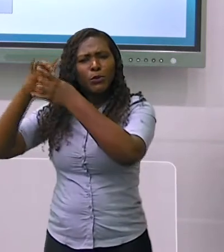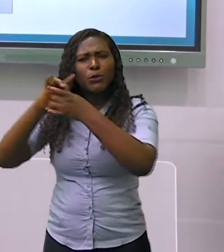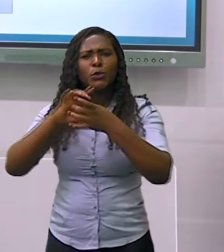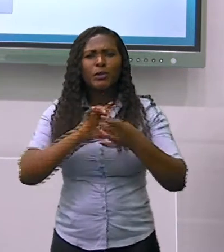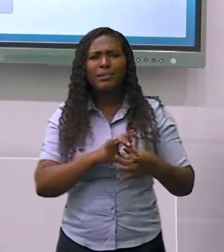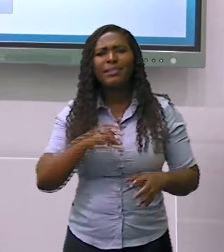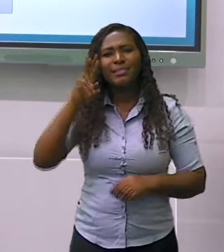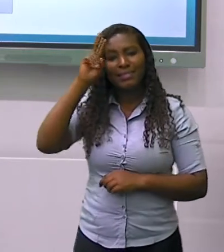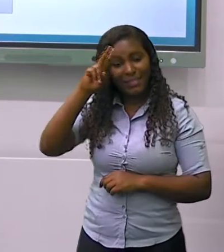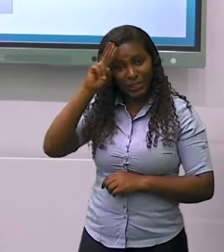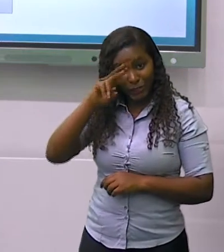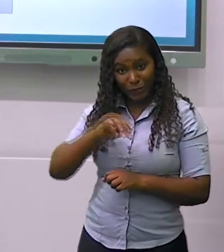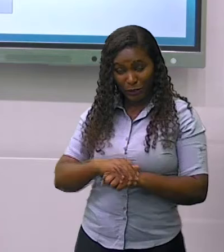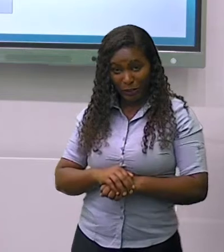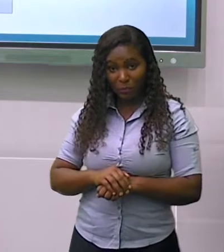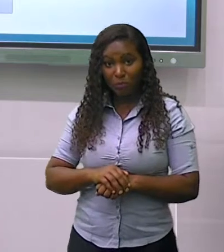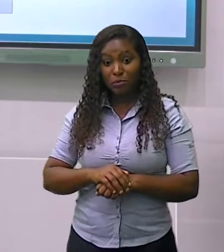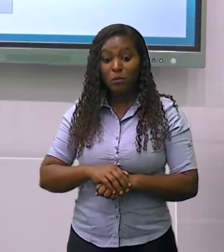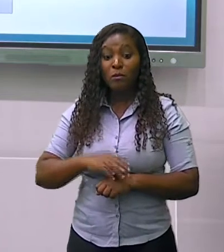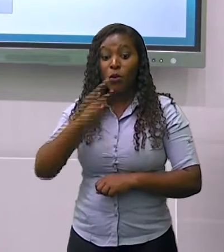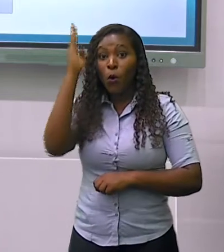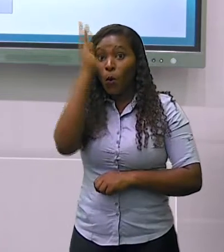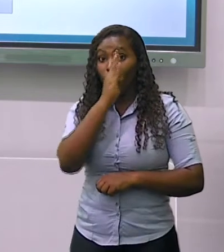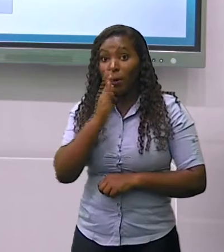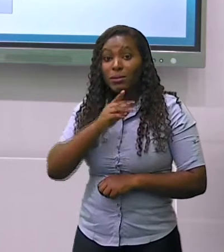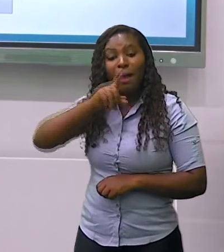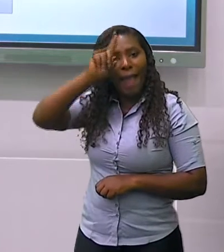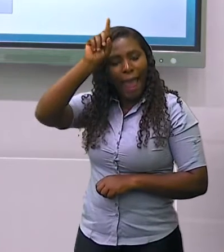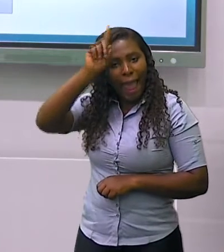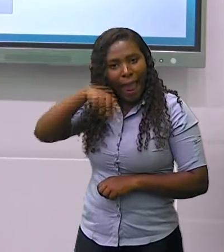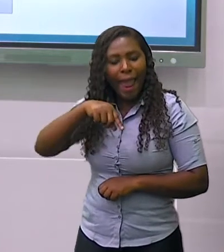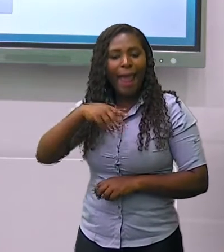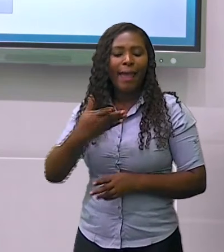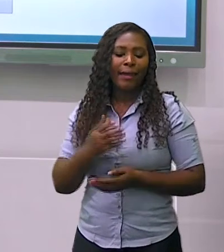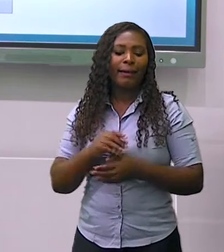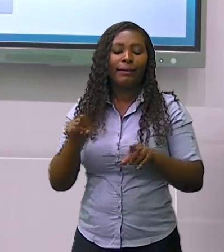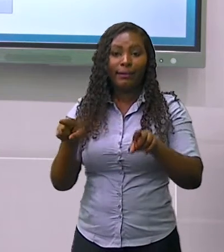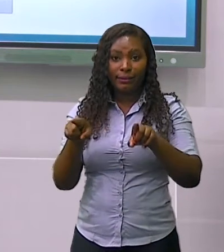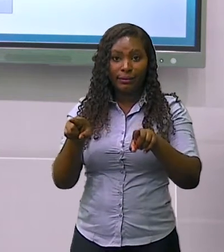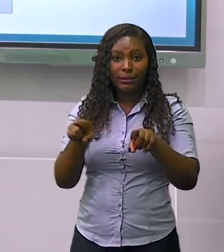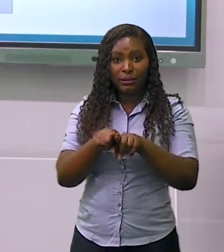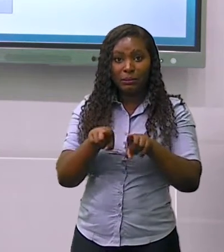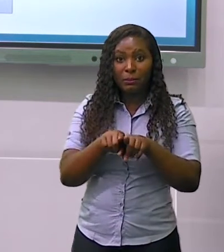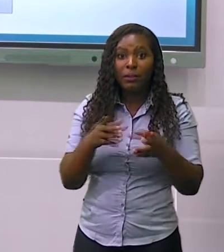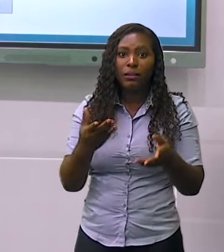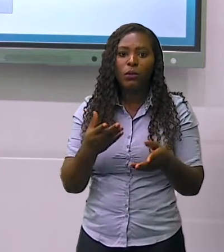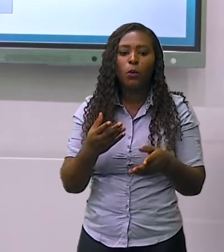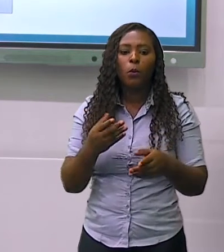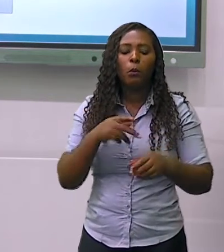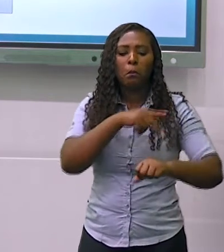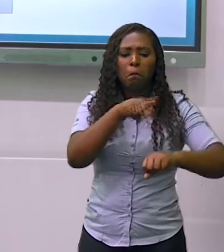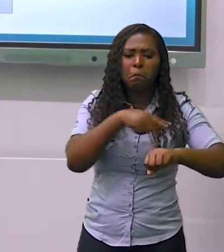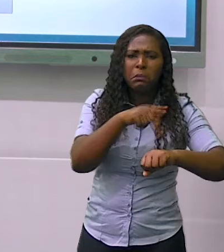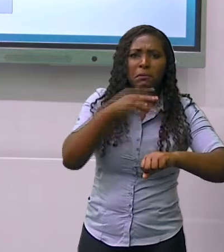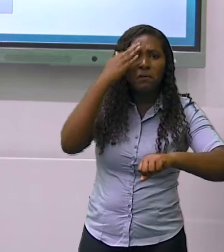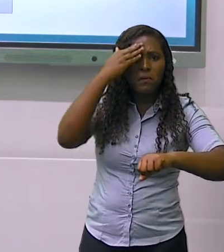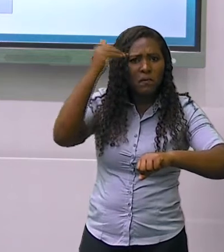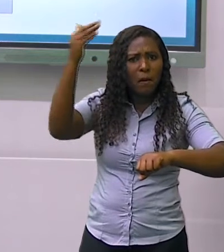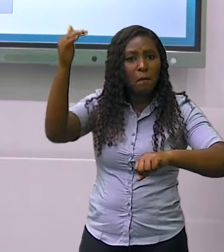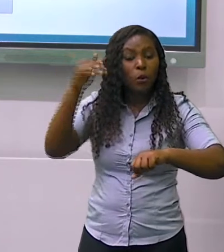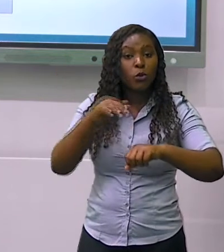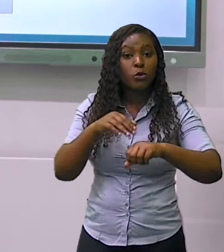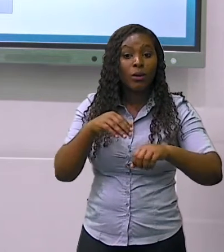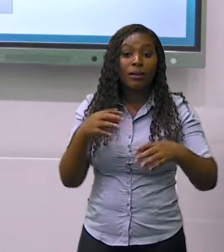o Brasil está entre os 10 maiores países do mundo em extensão